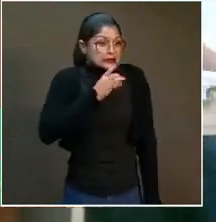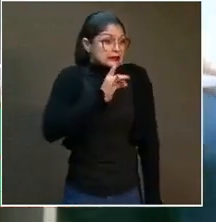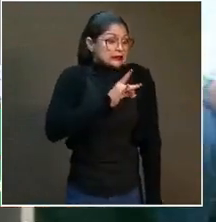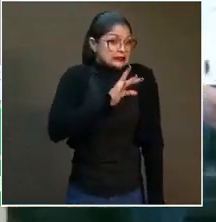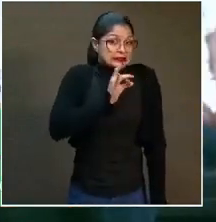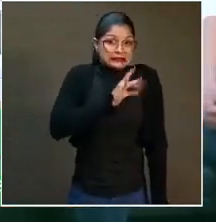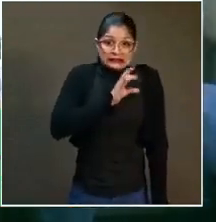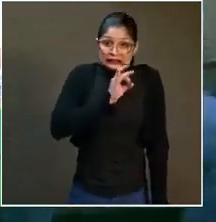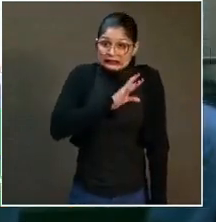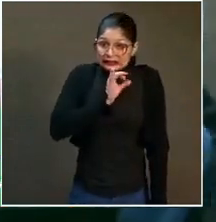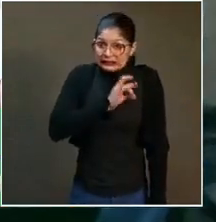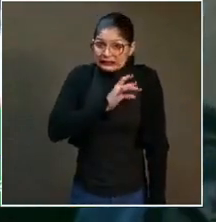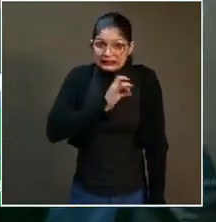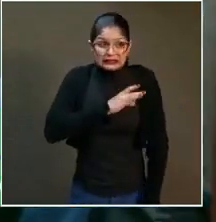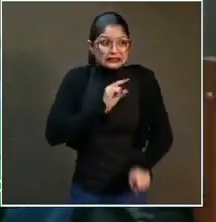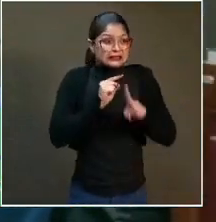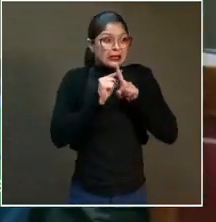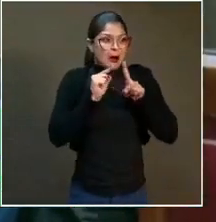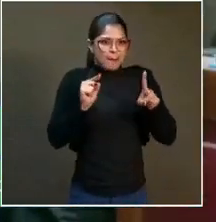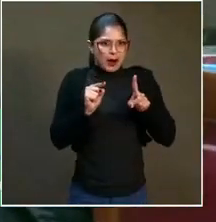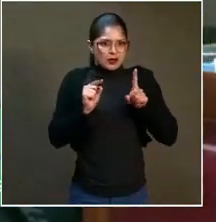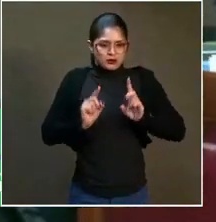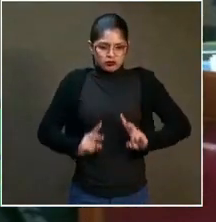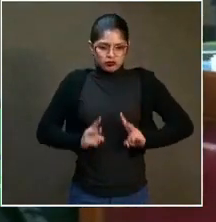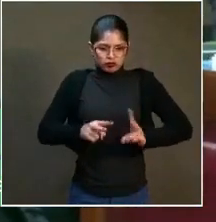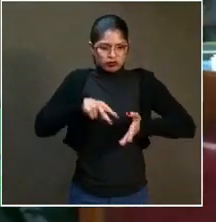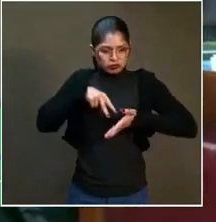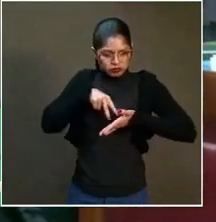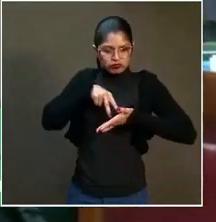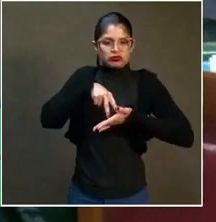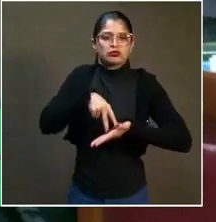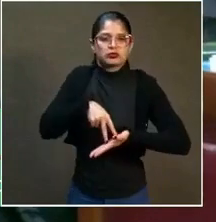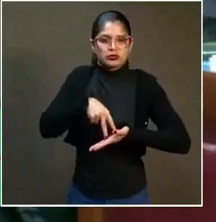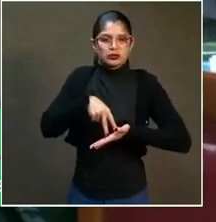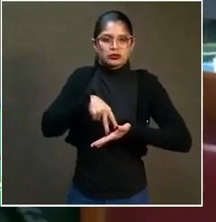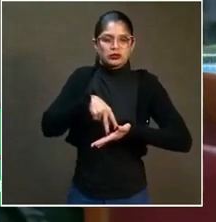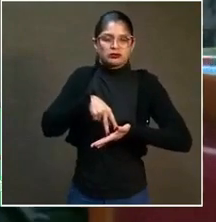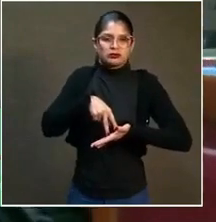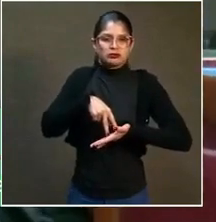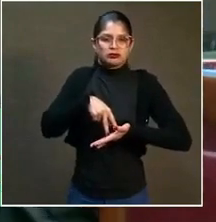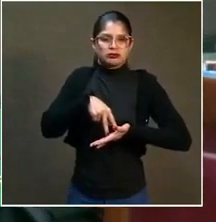medo, mas completar o percurso que lhe foi dado.